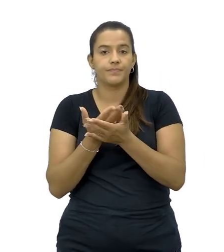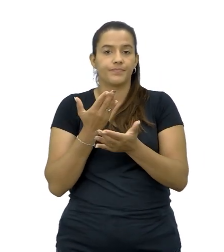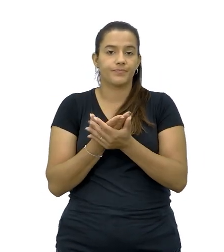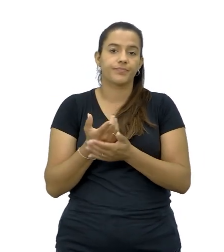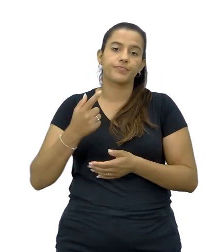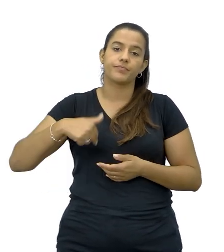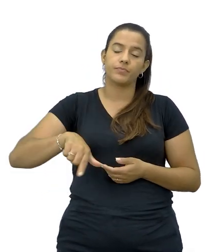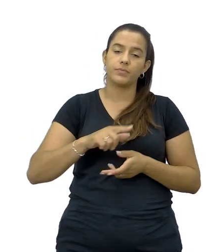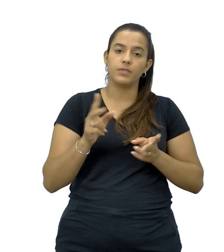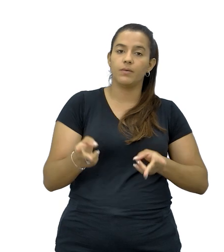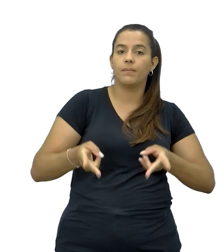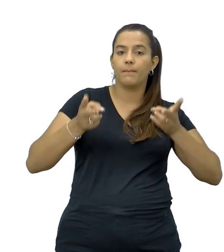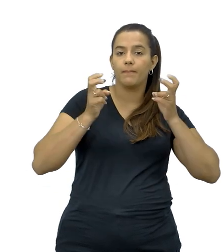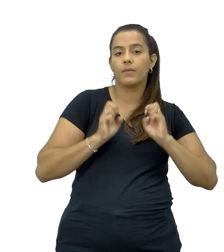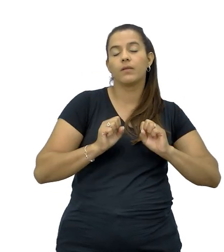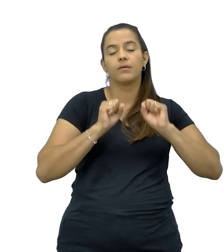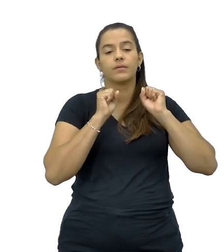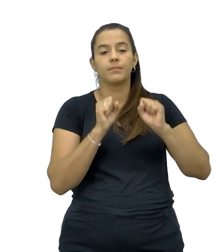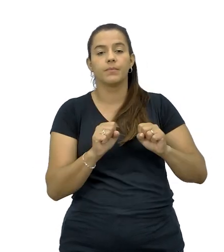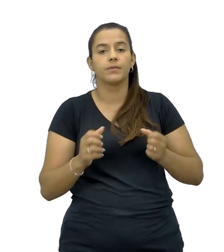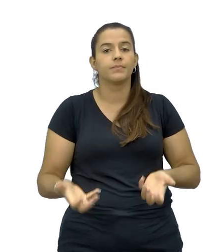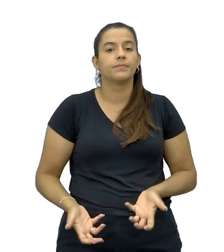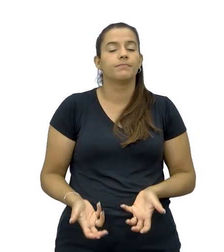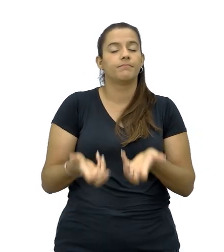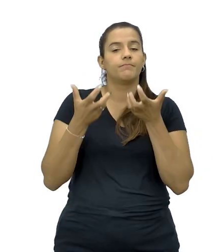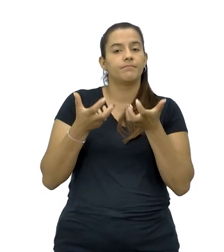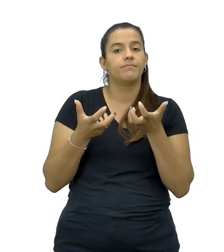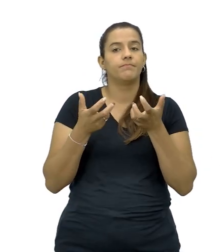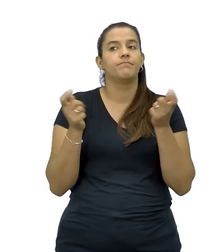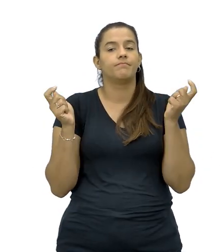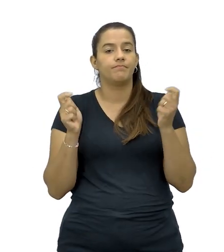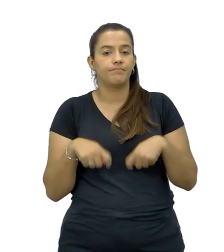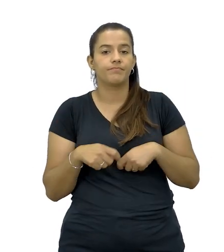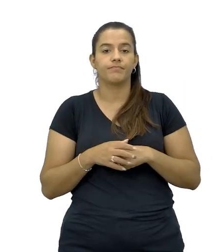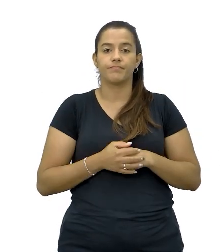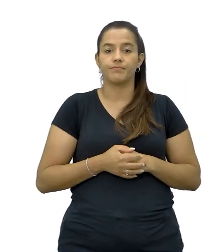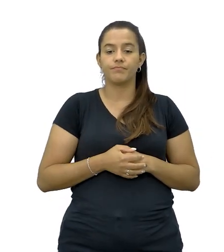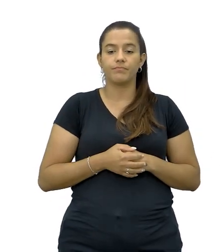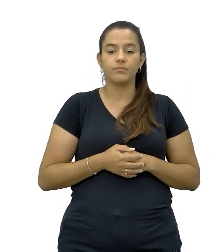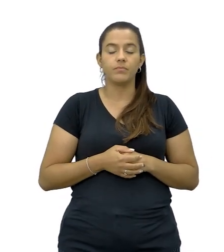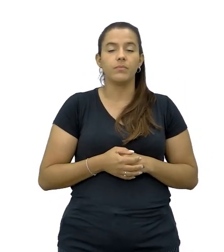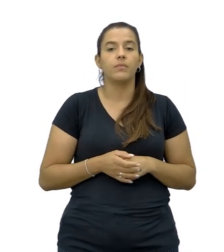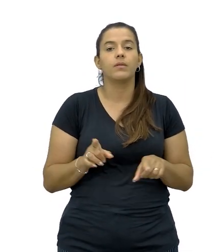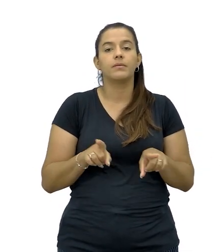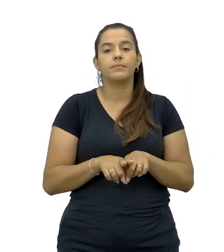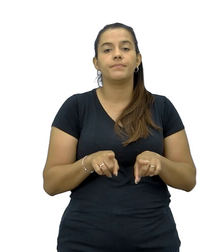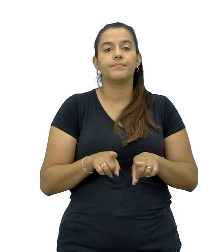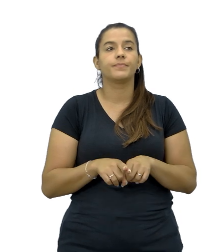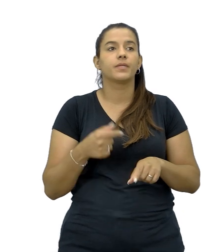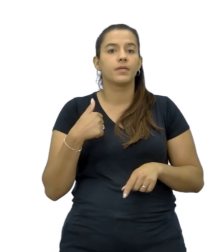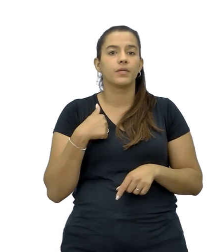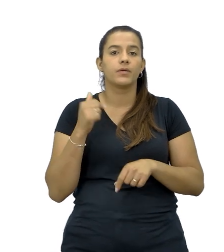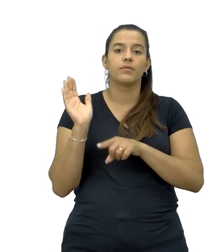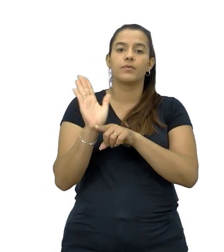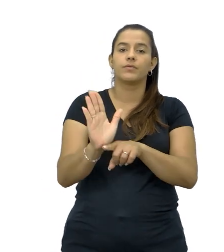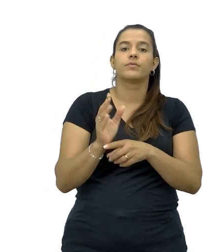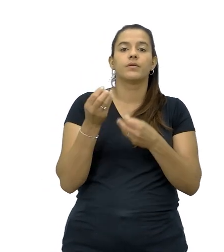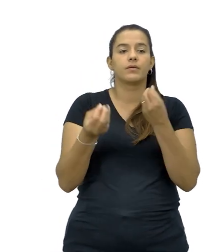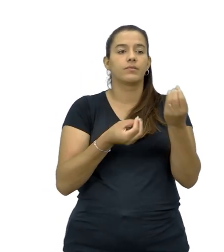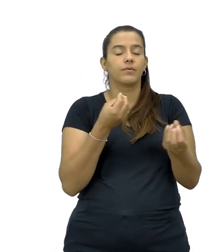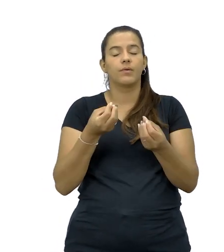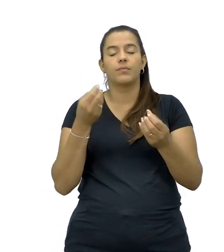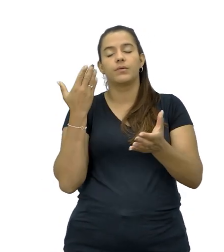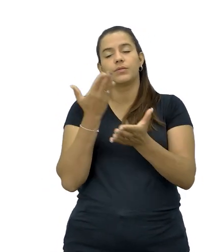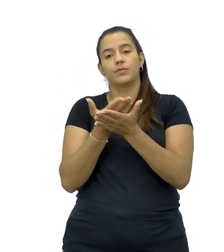vou percebendo, né, o que eu posso potencializar, o que eu posso, então, ajudar nessa retomada de estudos,